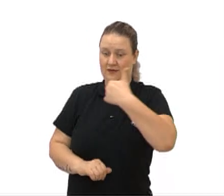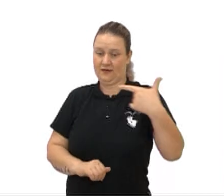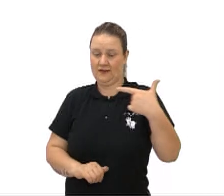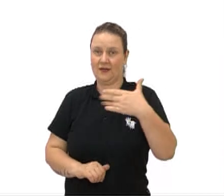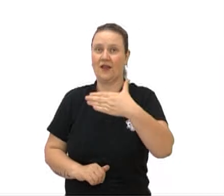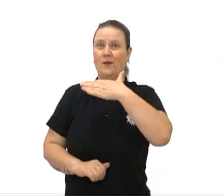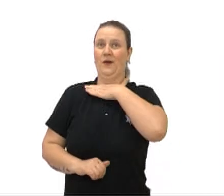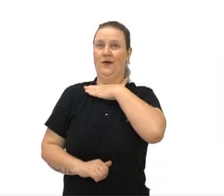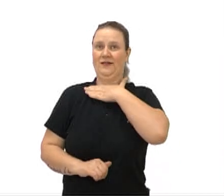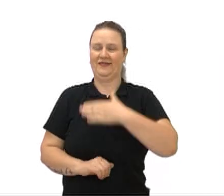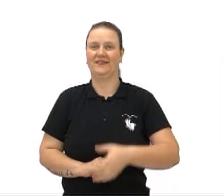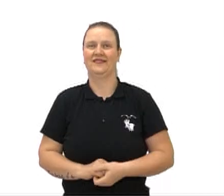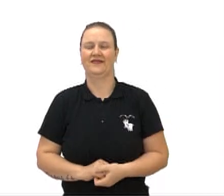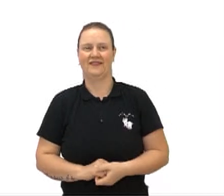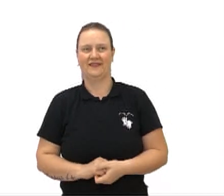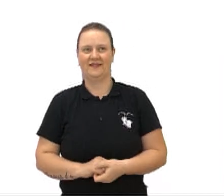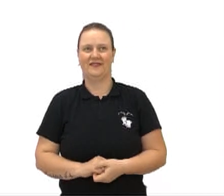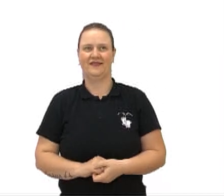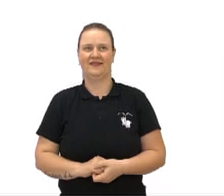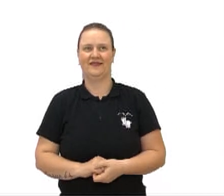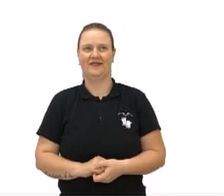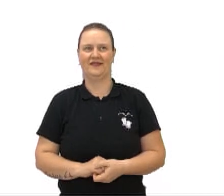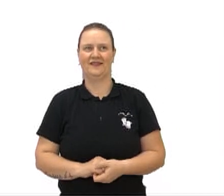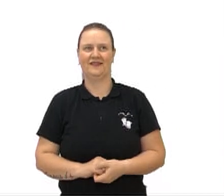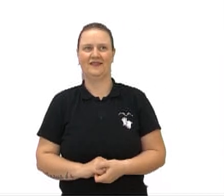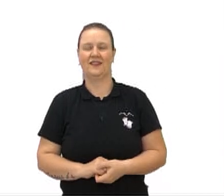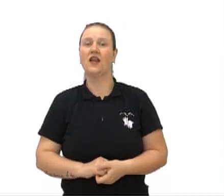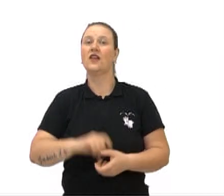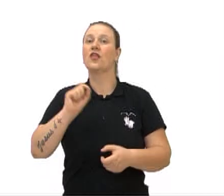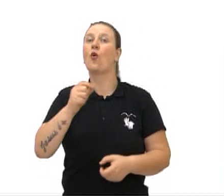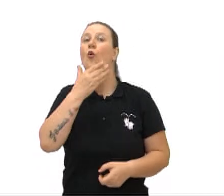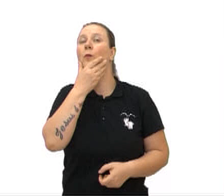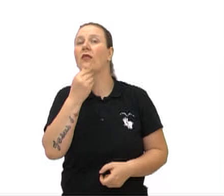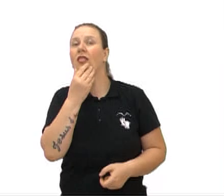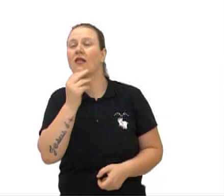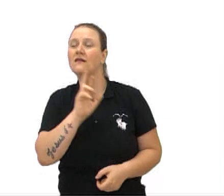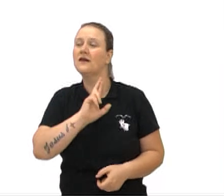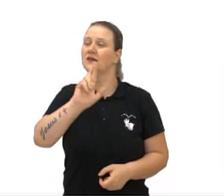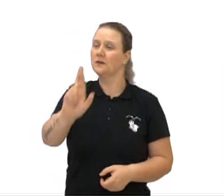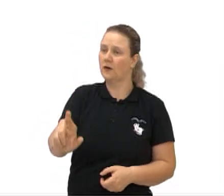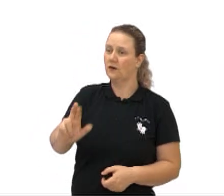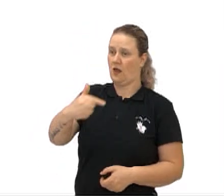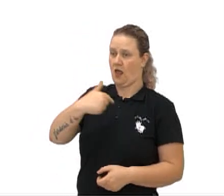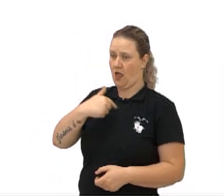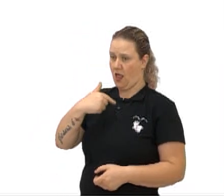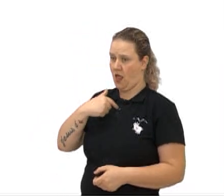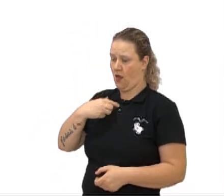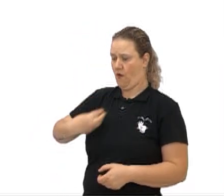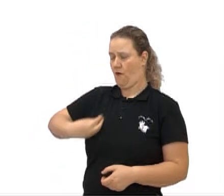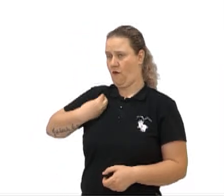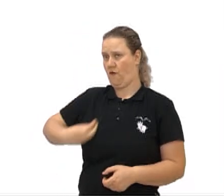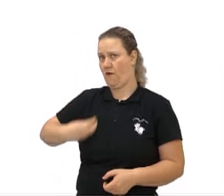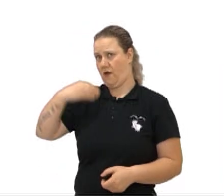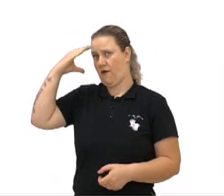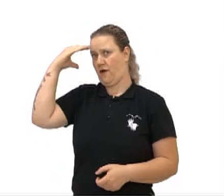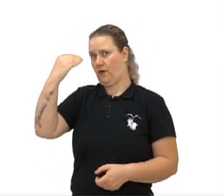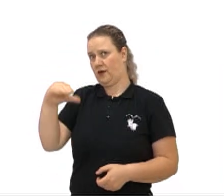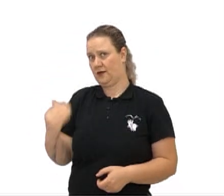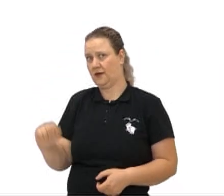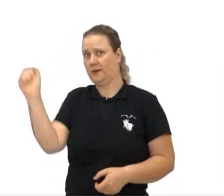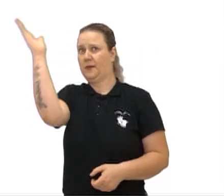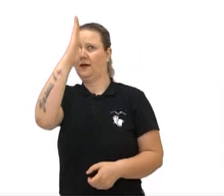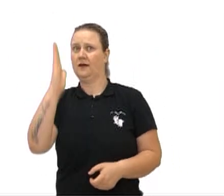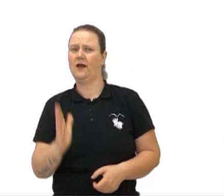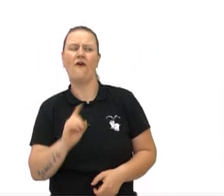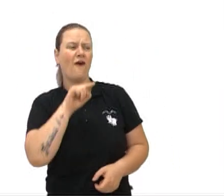Nosotros ya tenemos 12. Somos gêmeos. Então, Pedro responde, Olá, eu sou de Curitiba, Brasil. Aí o Diego fala, então